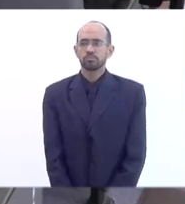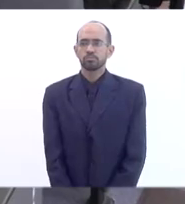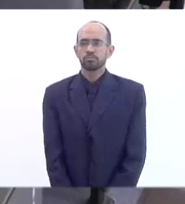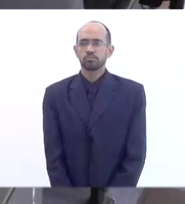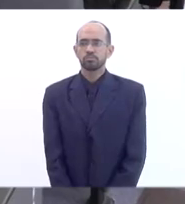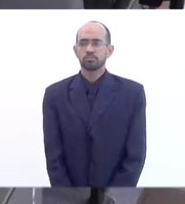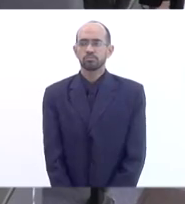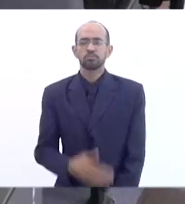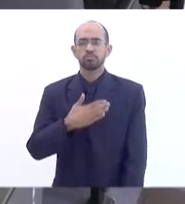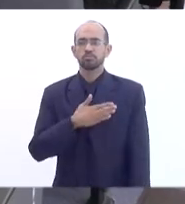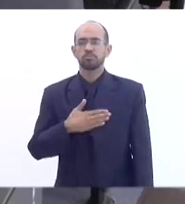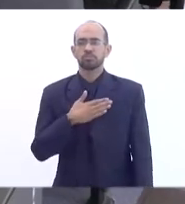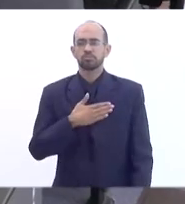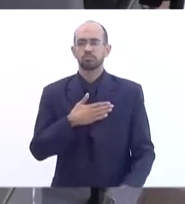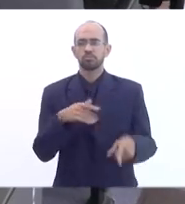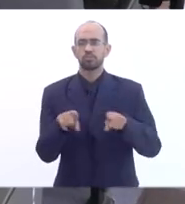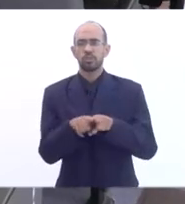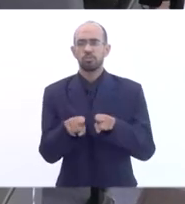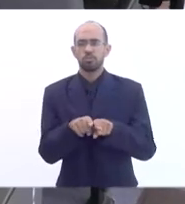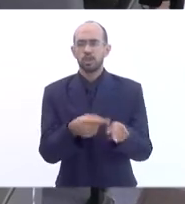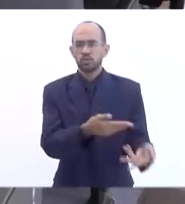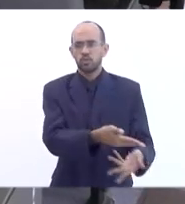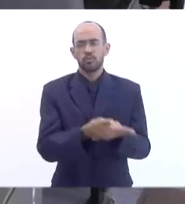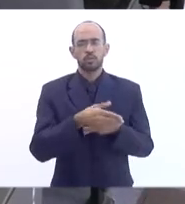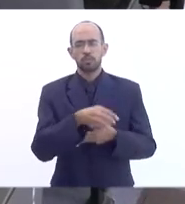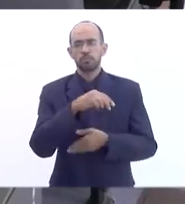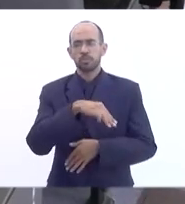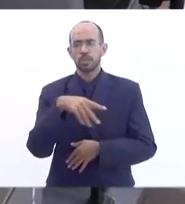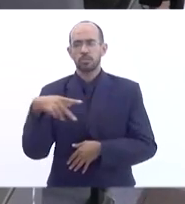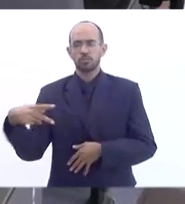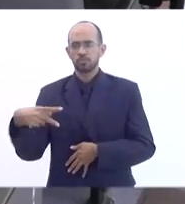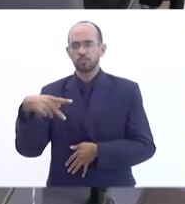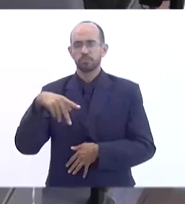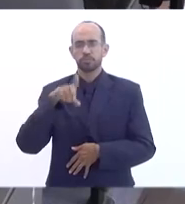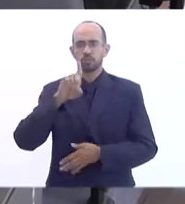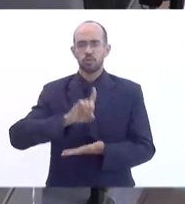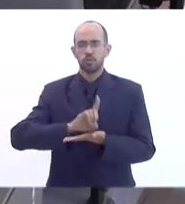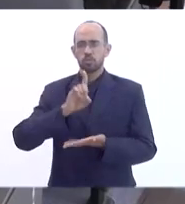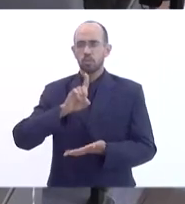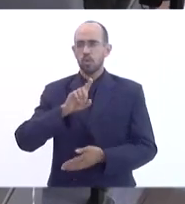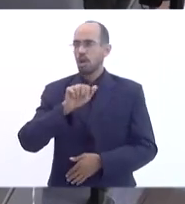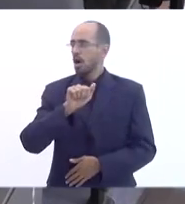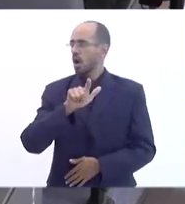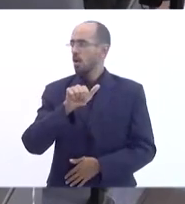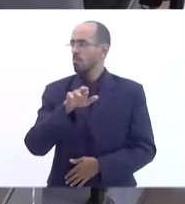gostaria de convidar pelo Ministério Público Dr Alberto flores